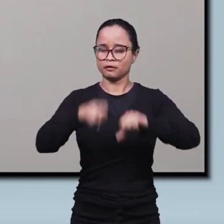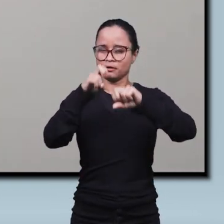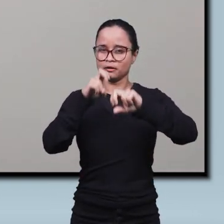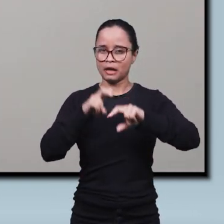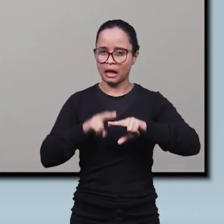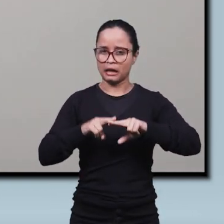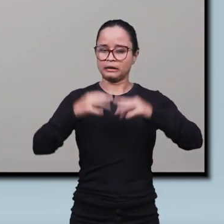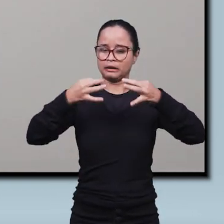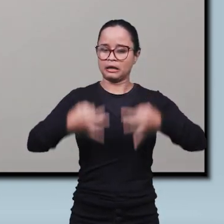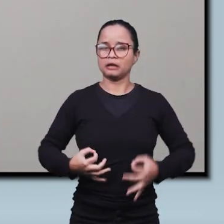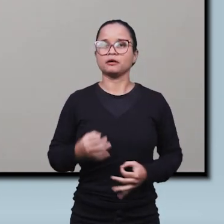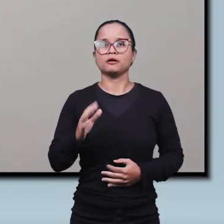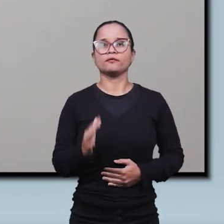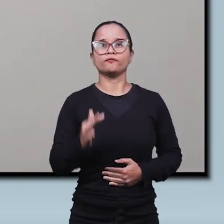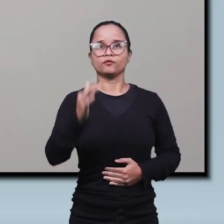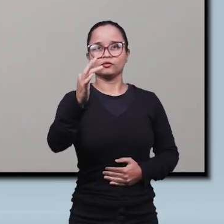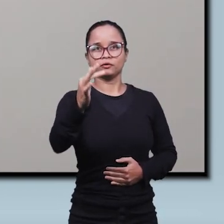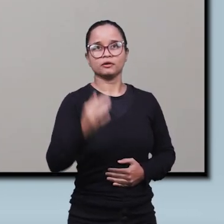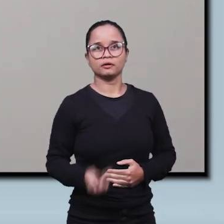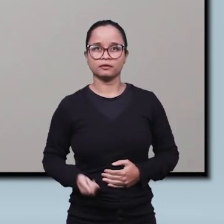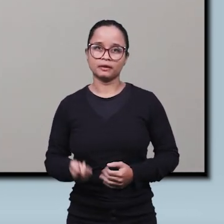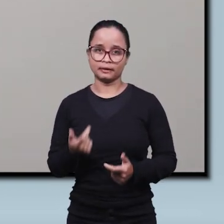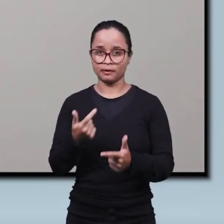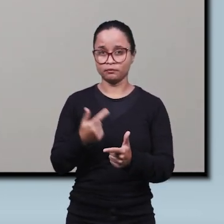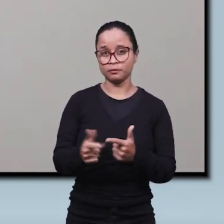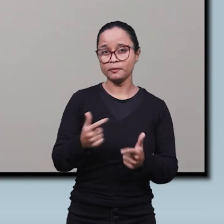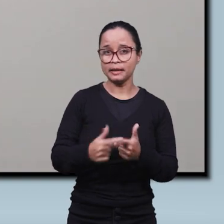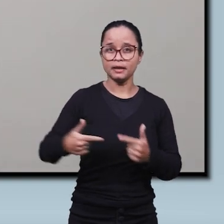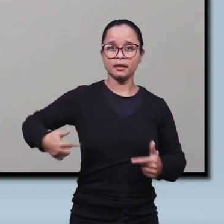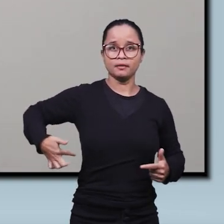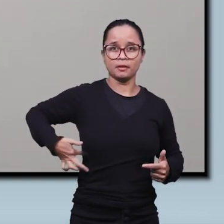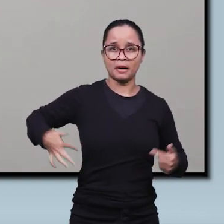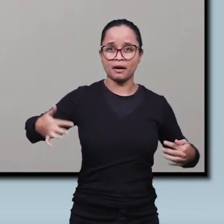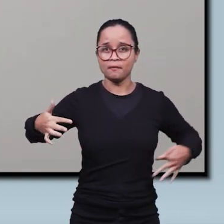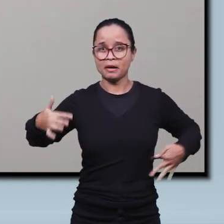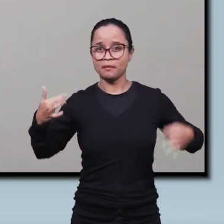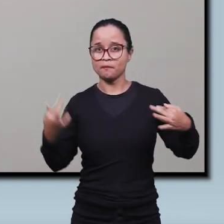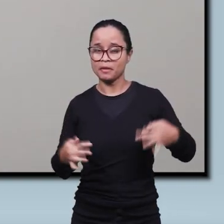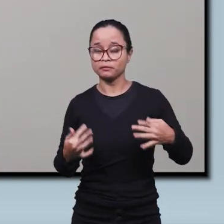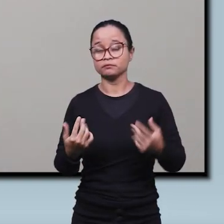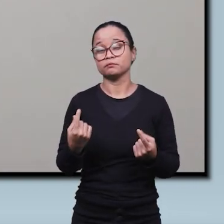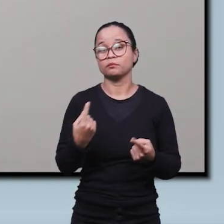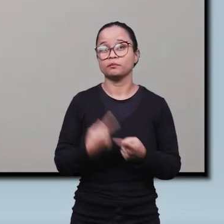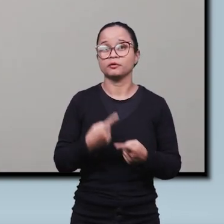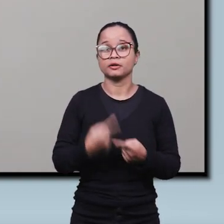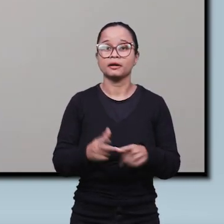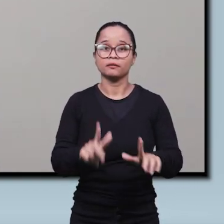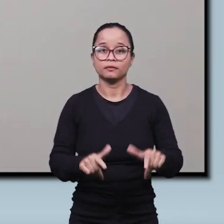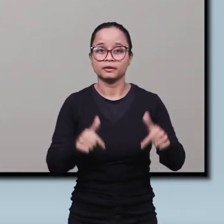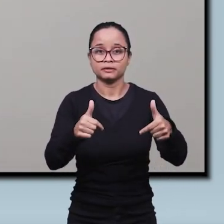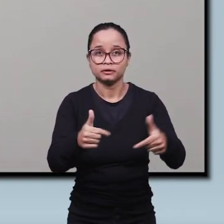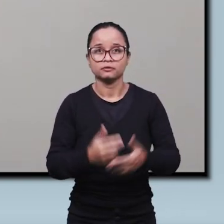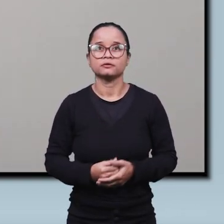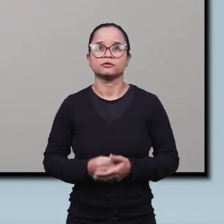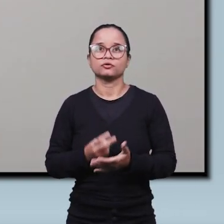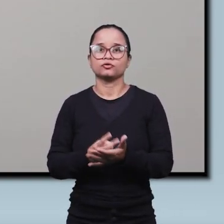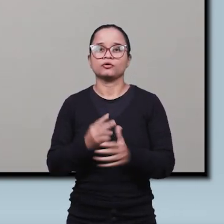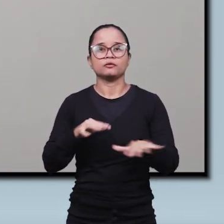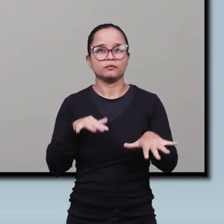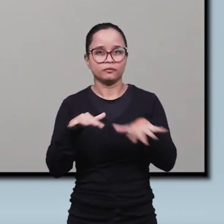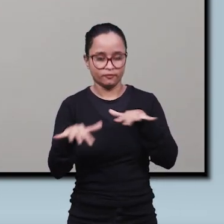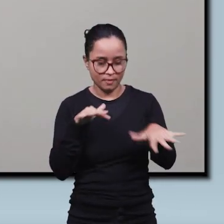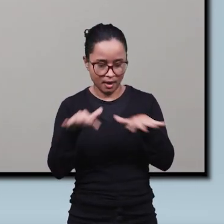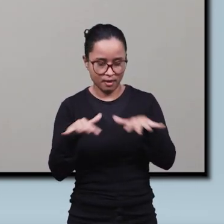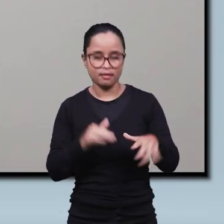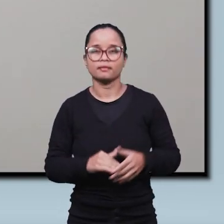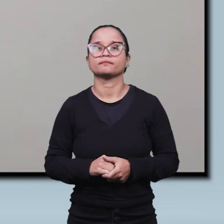na frente nós podemos correr o risco de perder a função pela ação contínua do